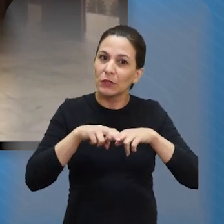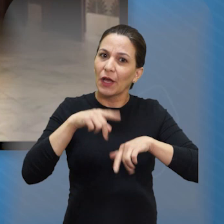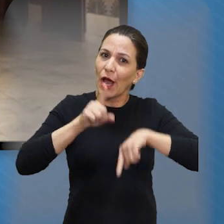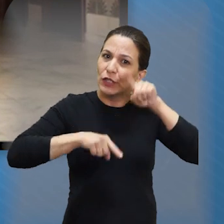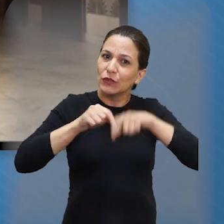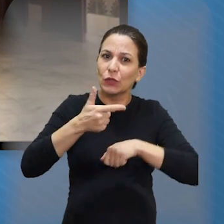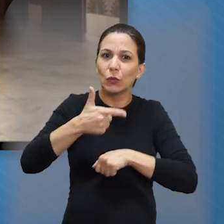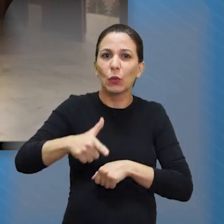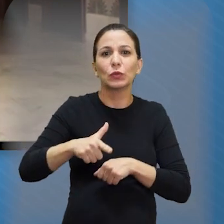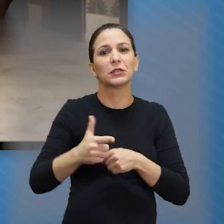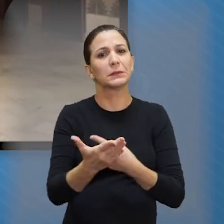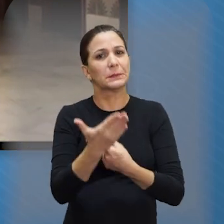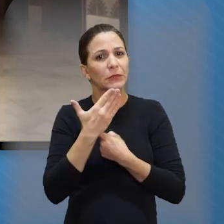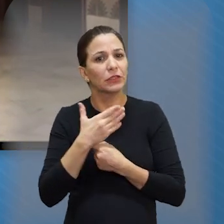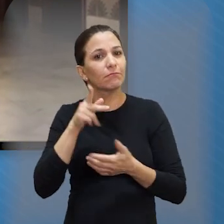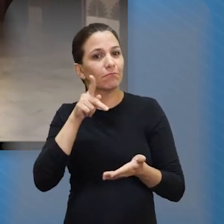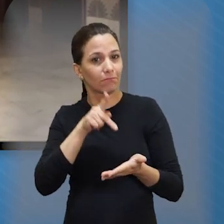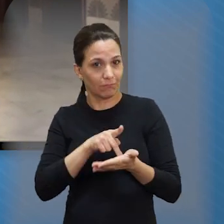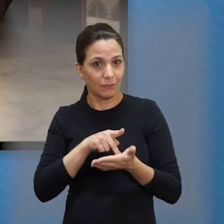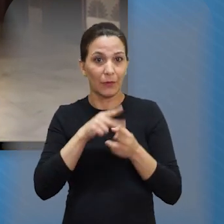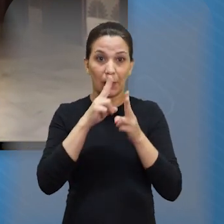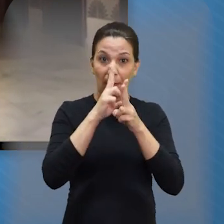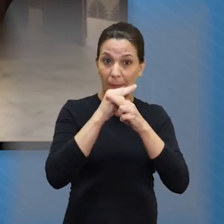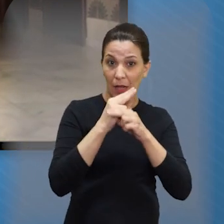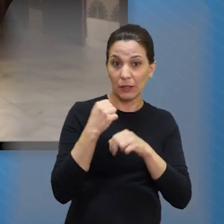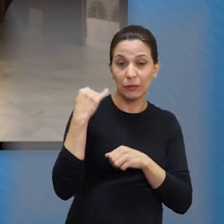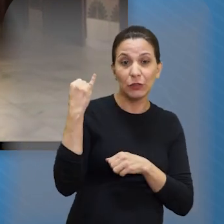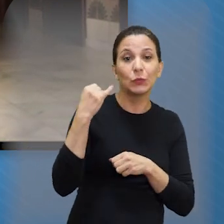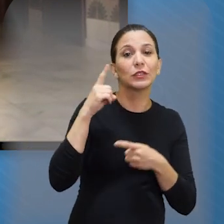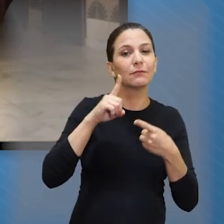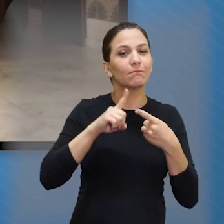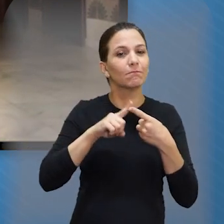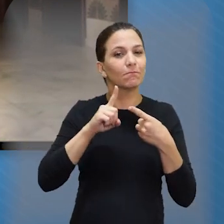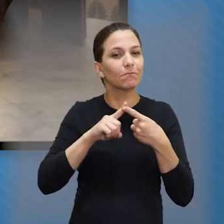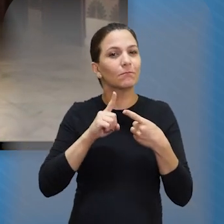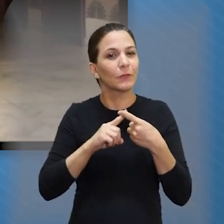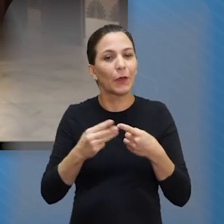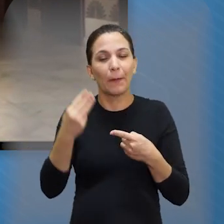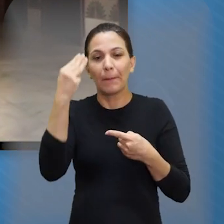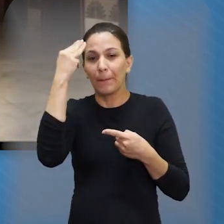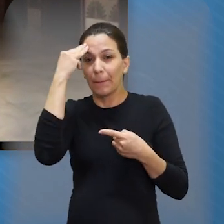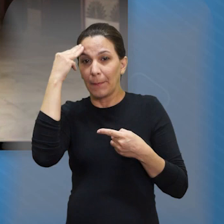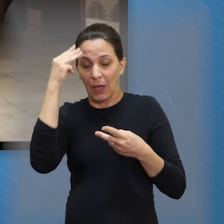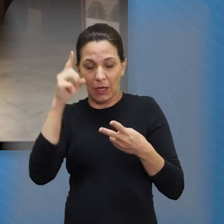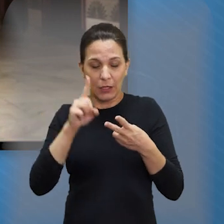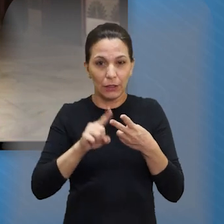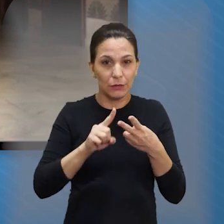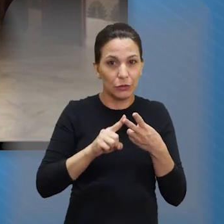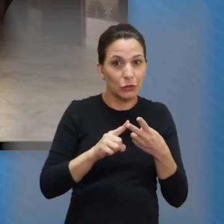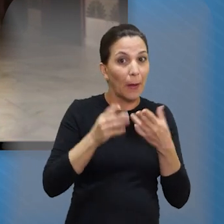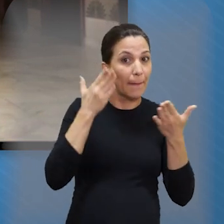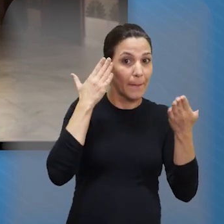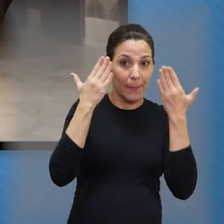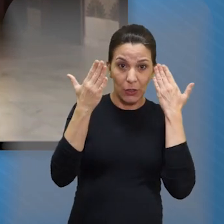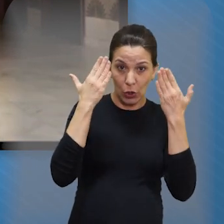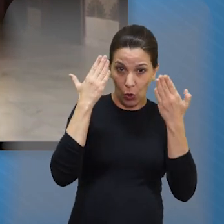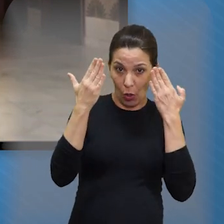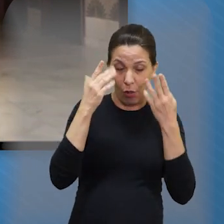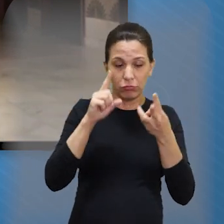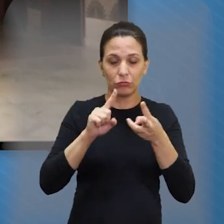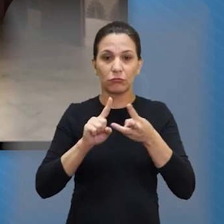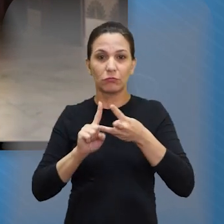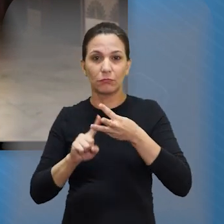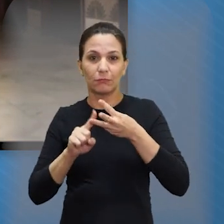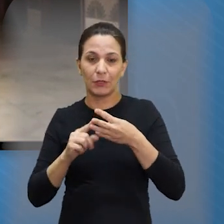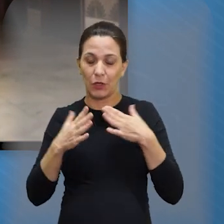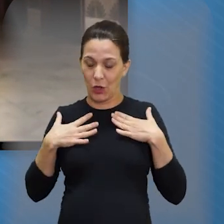inteira naquilo que eu estou fazendo. E isso está me ajudando bastante. Então o Pilates tem sido um benefício para minha